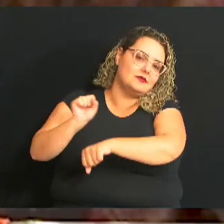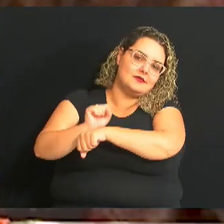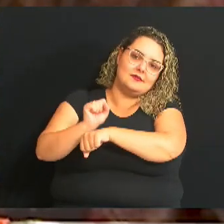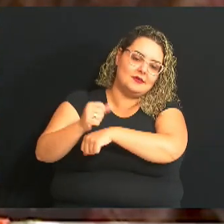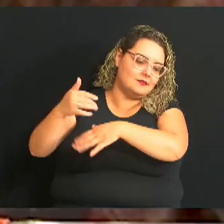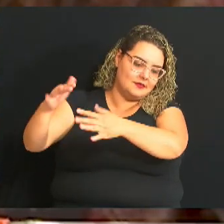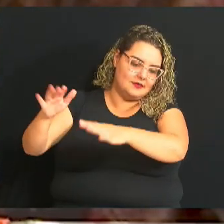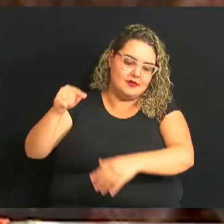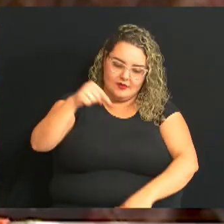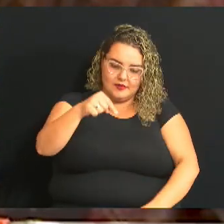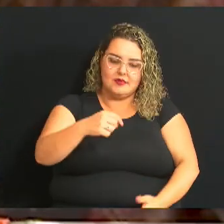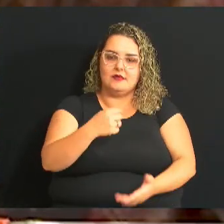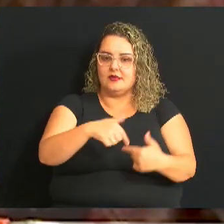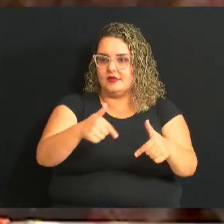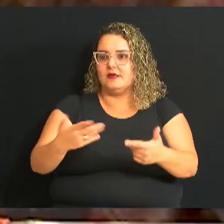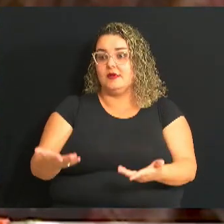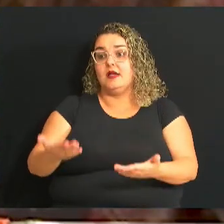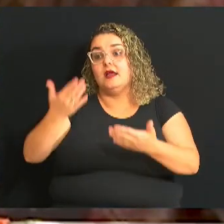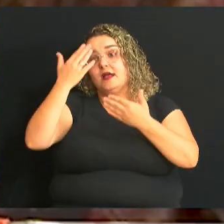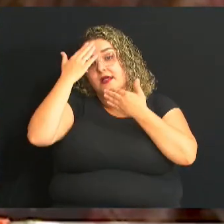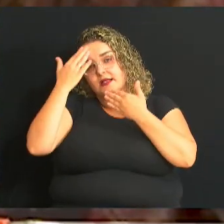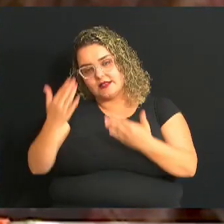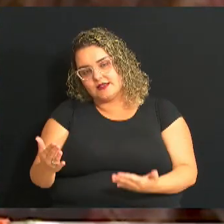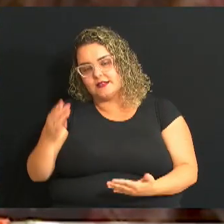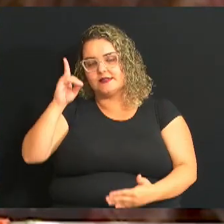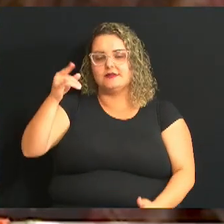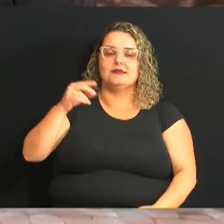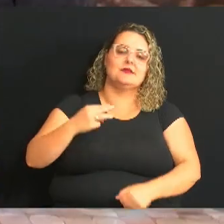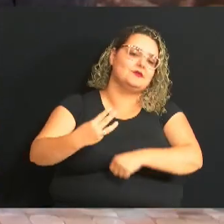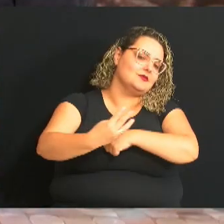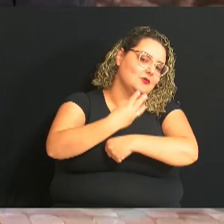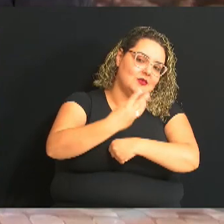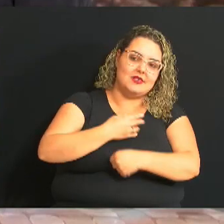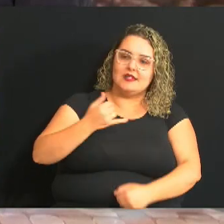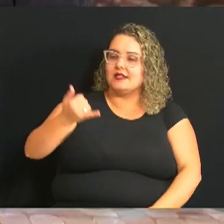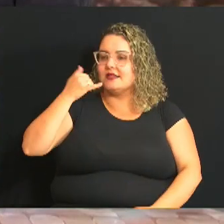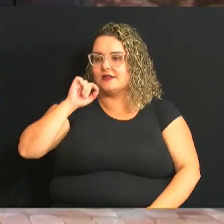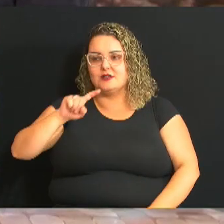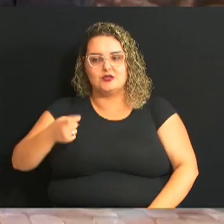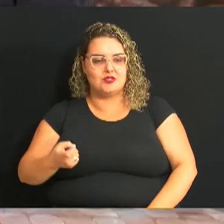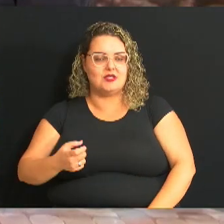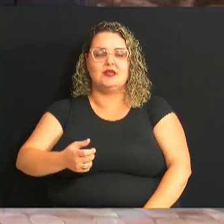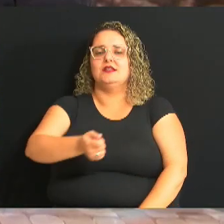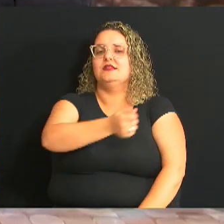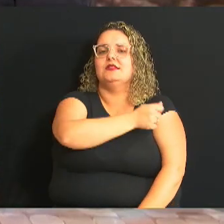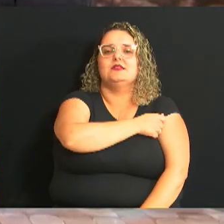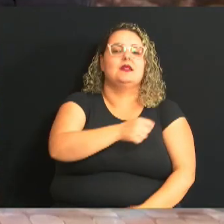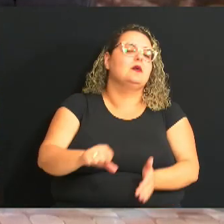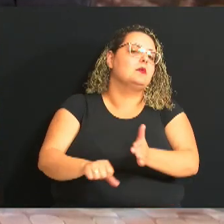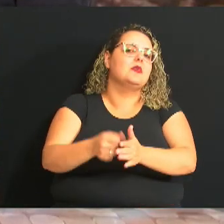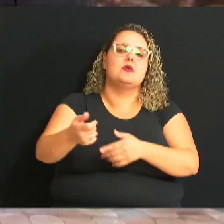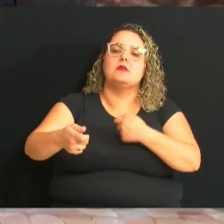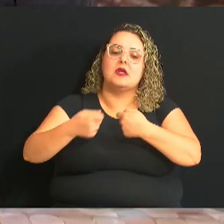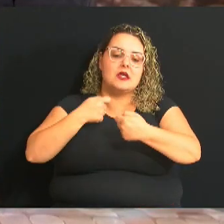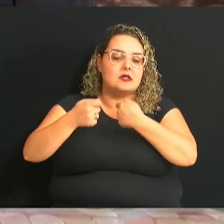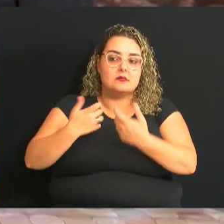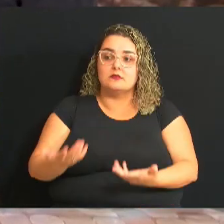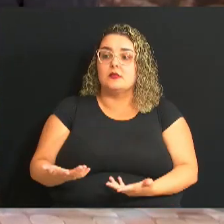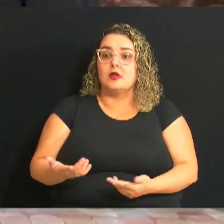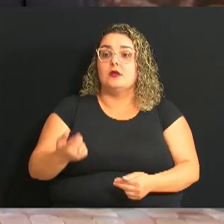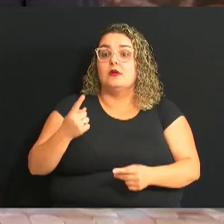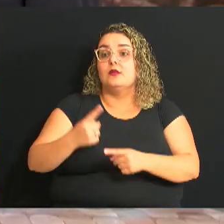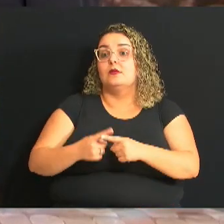a gente tem vários, graças a Deus, vários WhatsApp, ligações de ex-alunos, dizendo que na primeira entrevista conseguem, porque é uma mosca branca no Brasil,